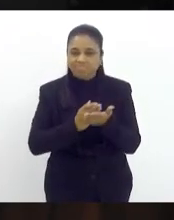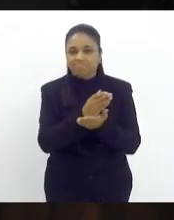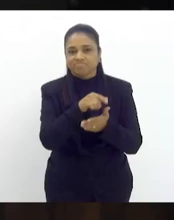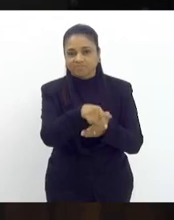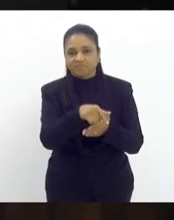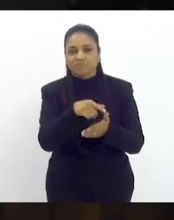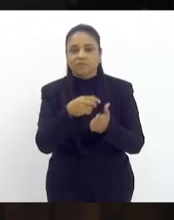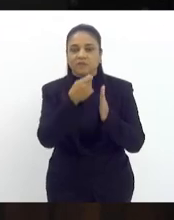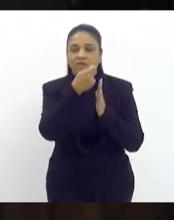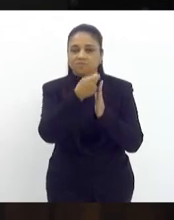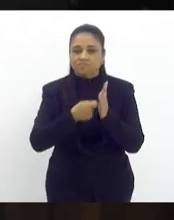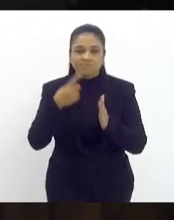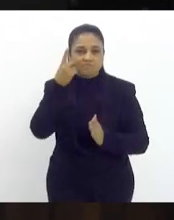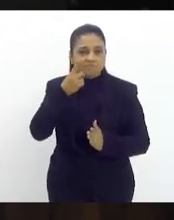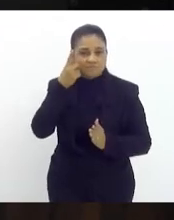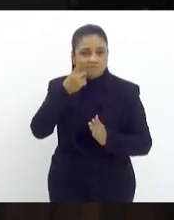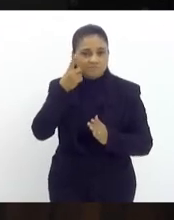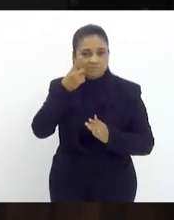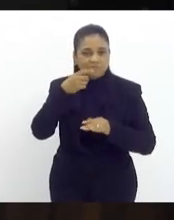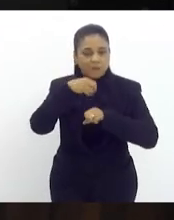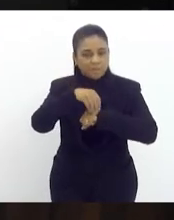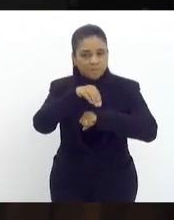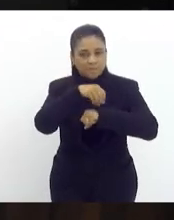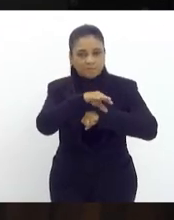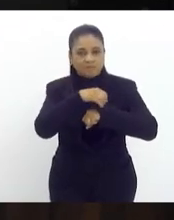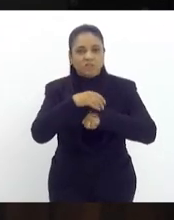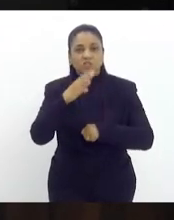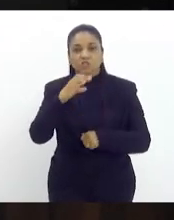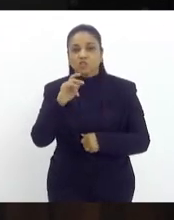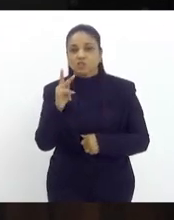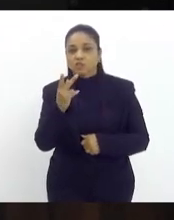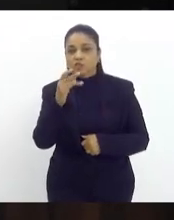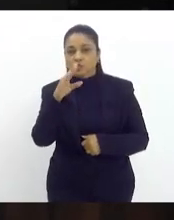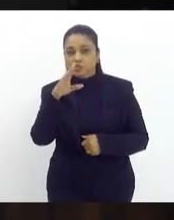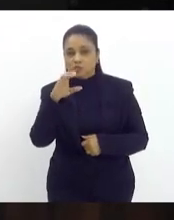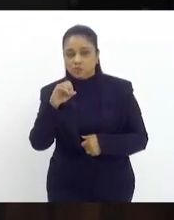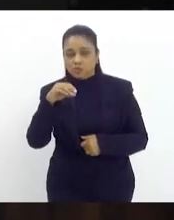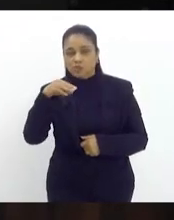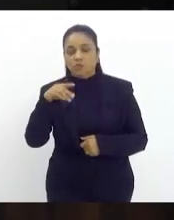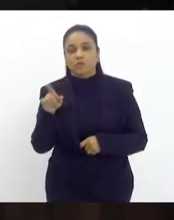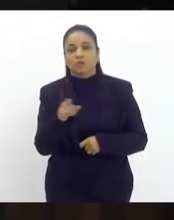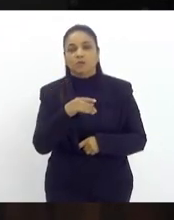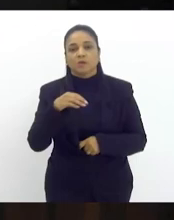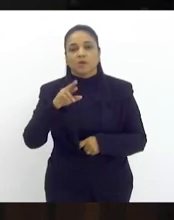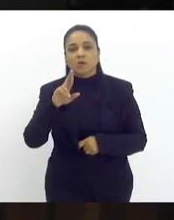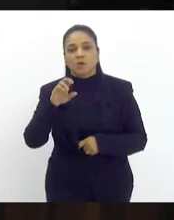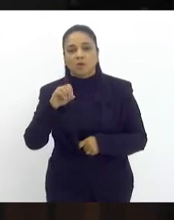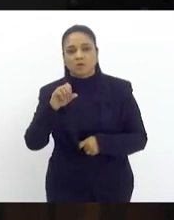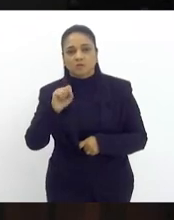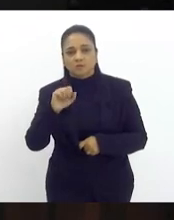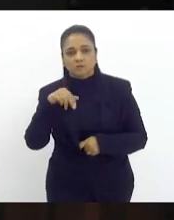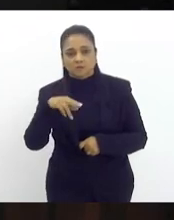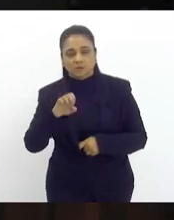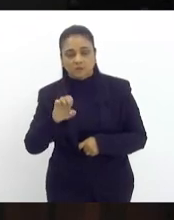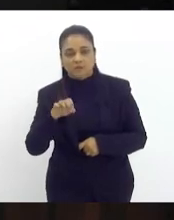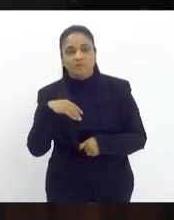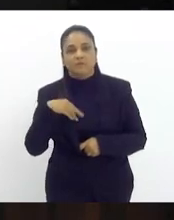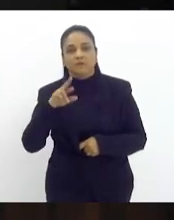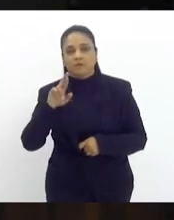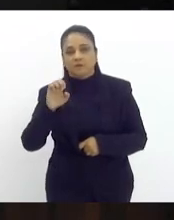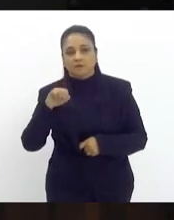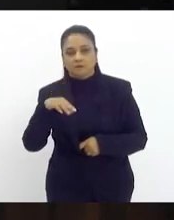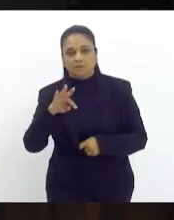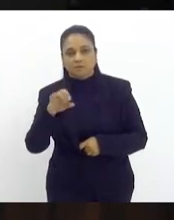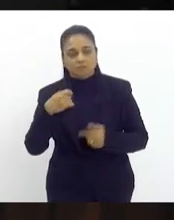Relatores, deputados Chico Machado, Rosane Félix e Renato Miranda. Em discussão, no evento quem queira